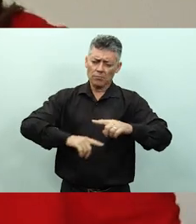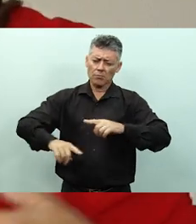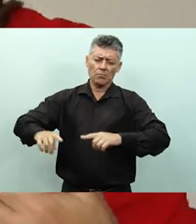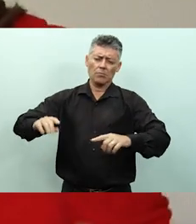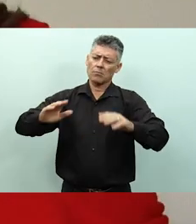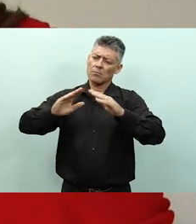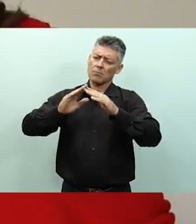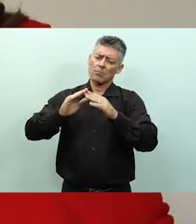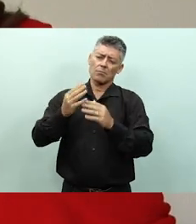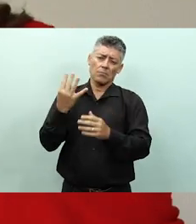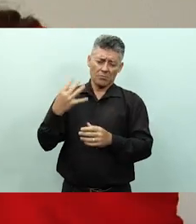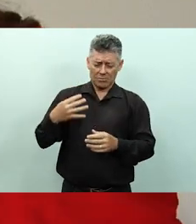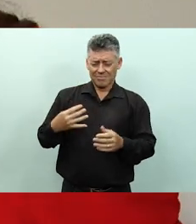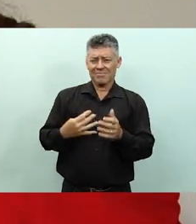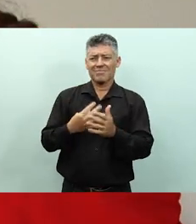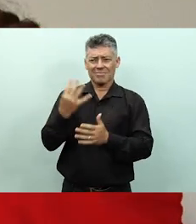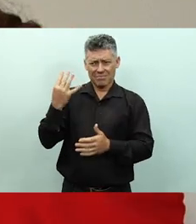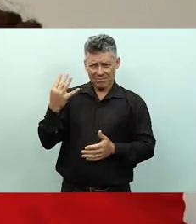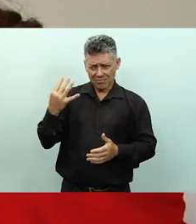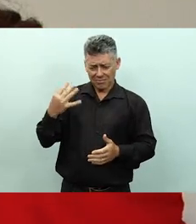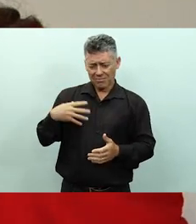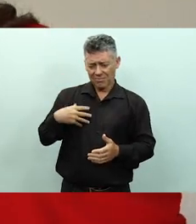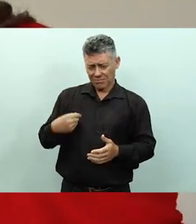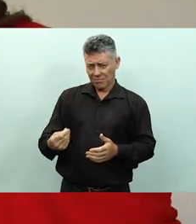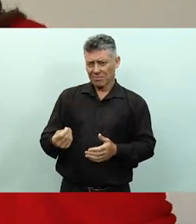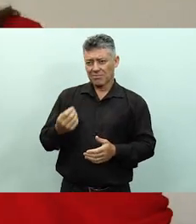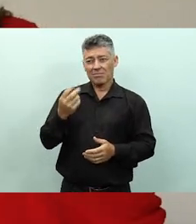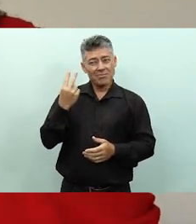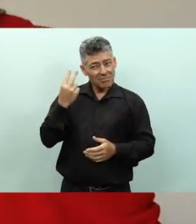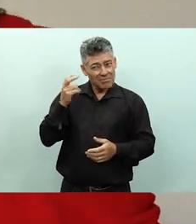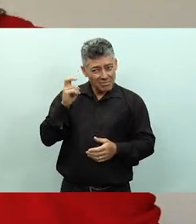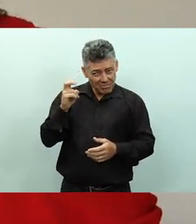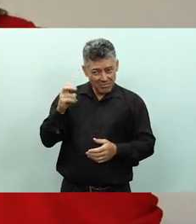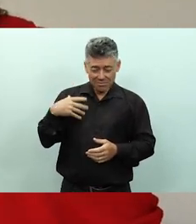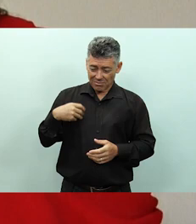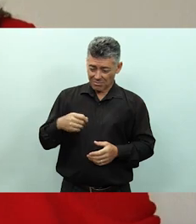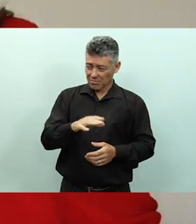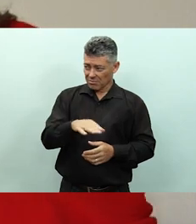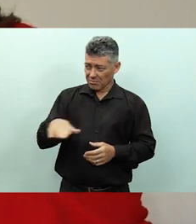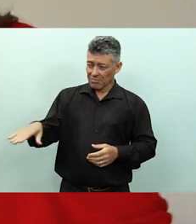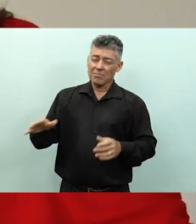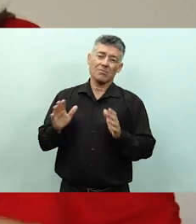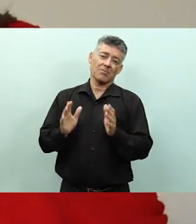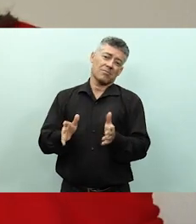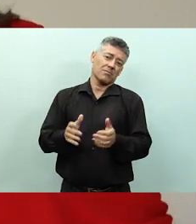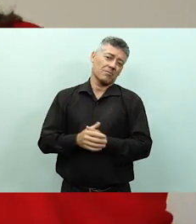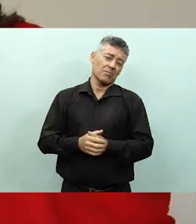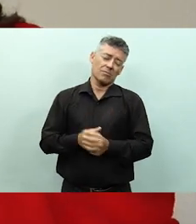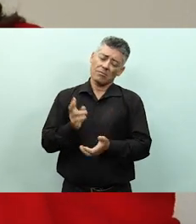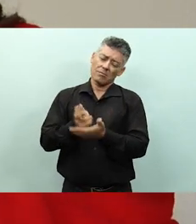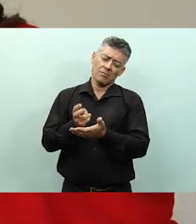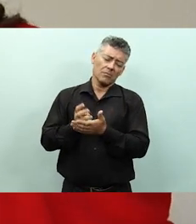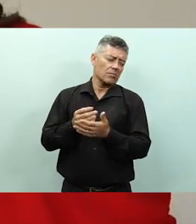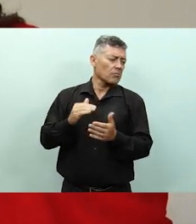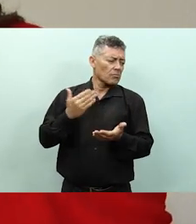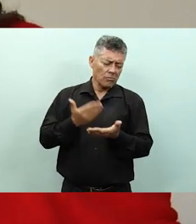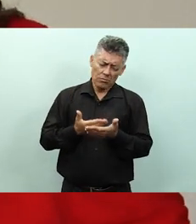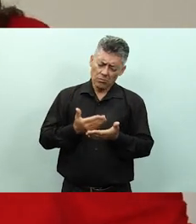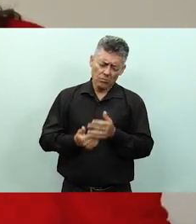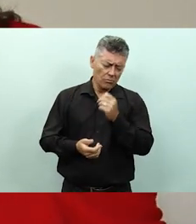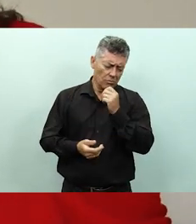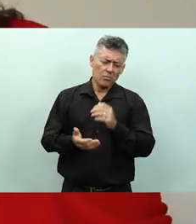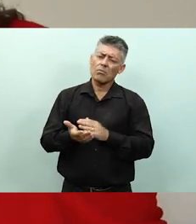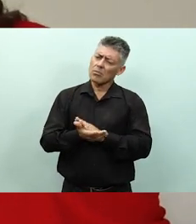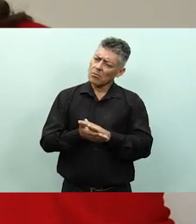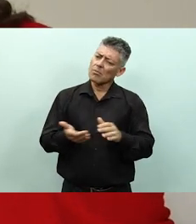casa, teve 4 filhos. Mamãe, com 25 anos, já tinha 4 filhos. Mas aí, como sempre foi estudiosa, disse, não,